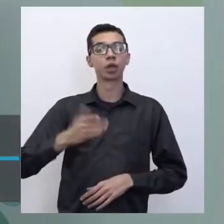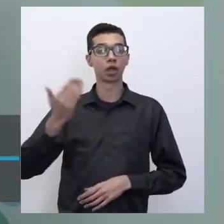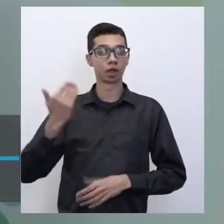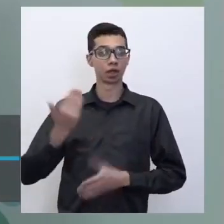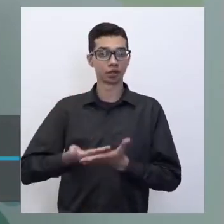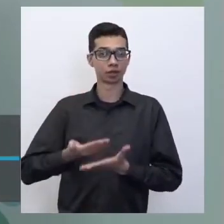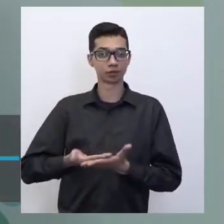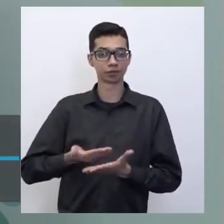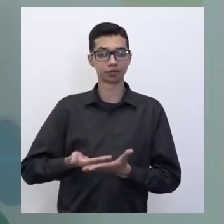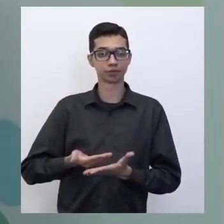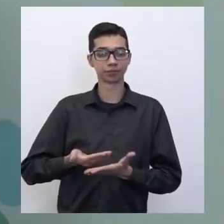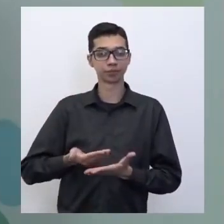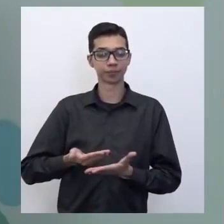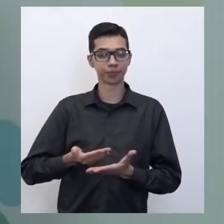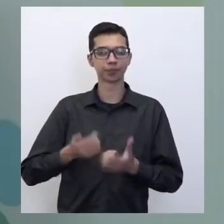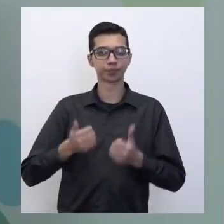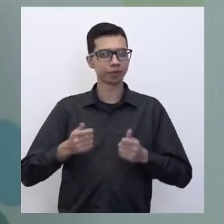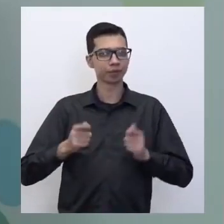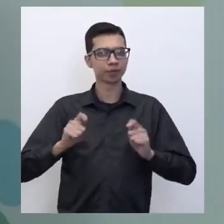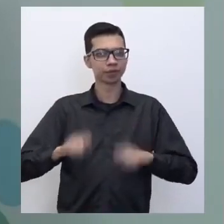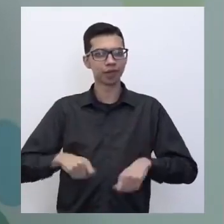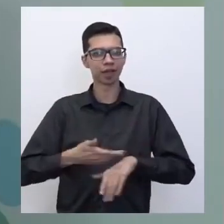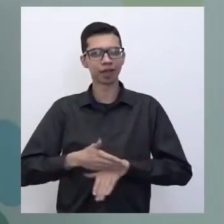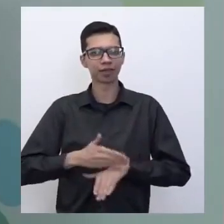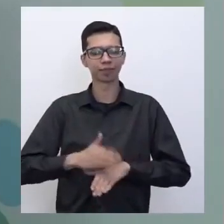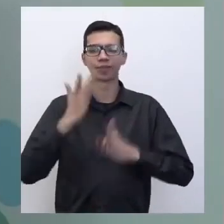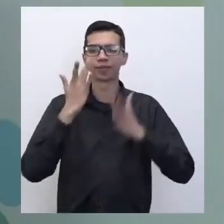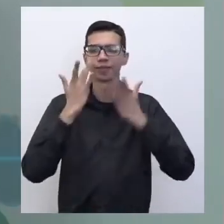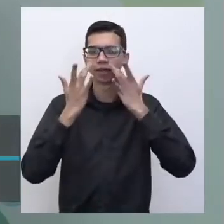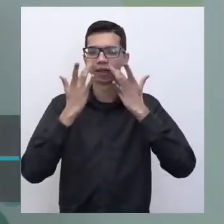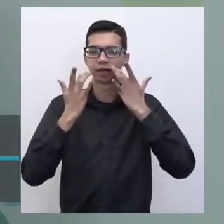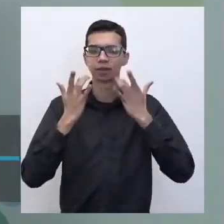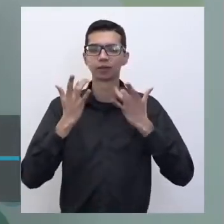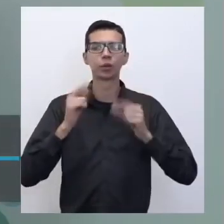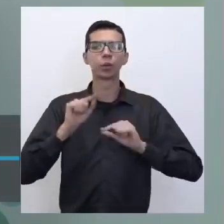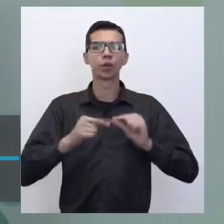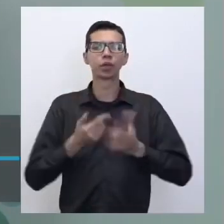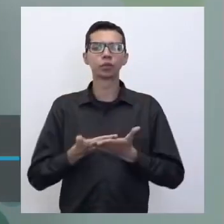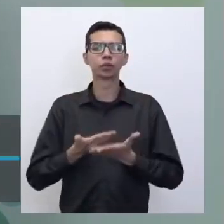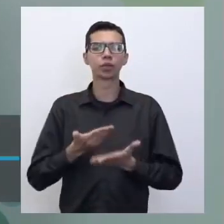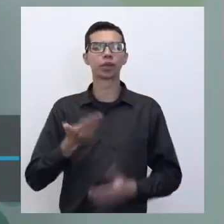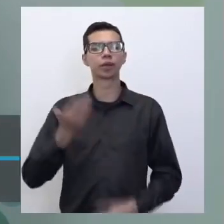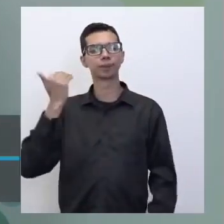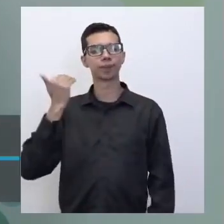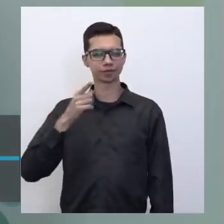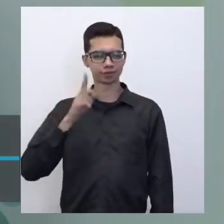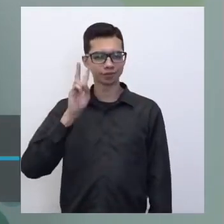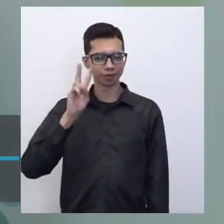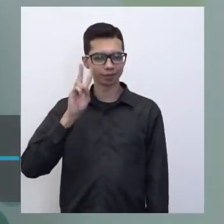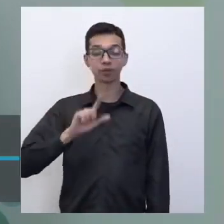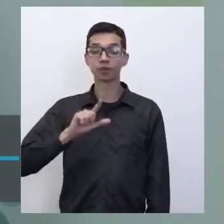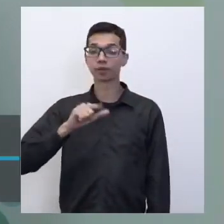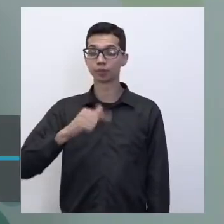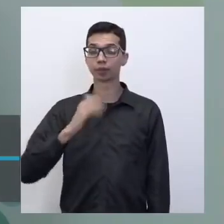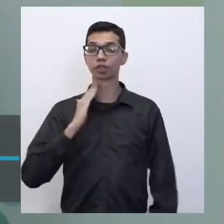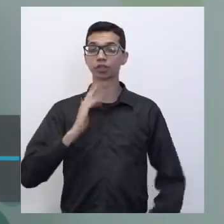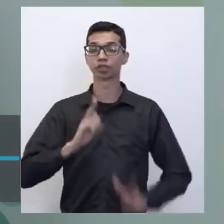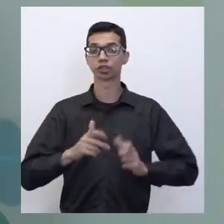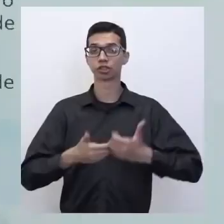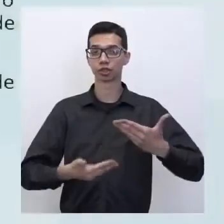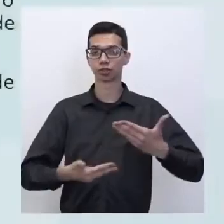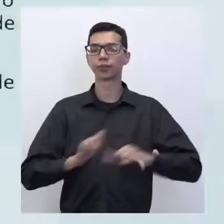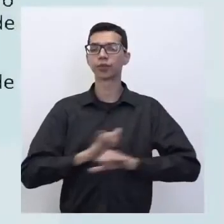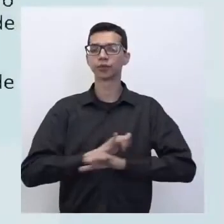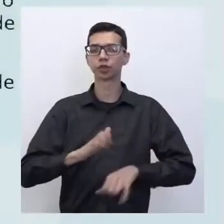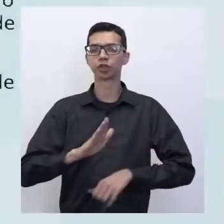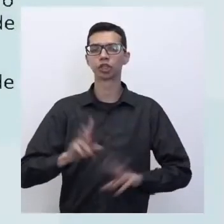bem para as habilidades do teatro. Então, o que a gente estudou na aula passada? Depois a gente vai para o nosso chat. A gente falou sobre